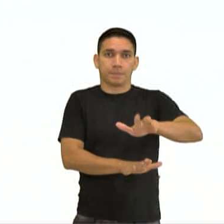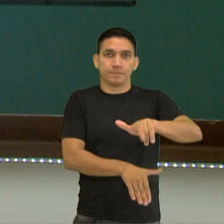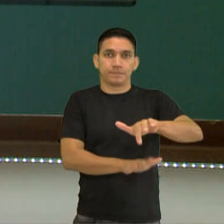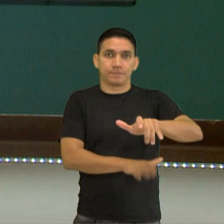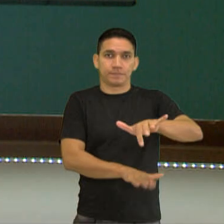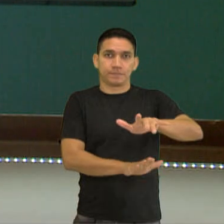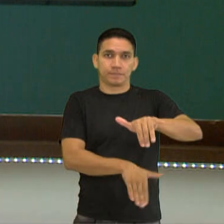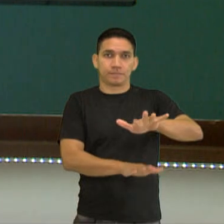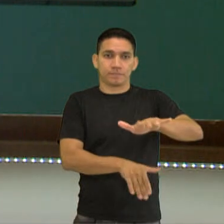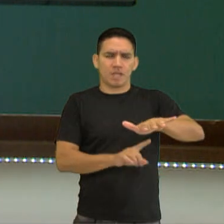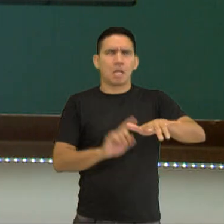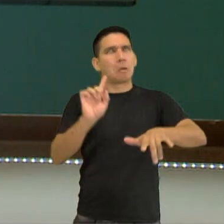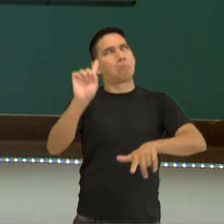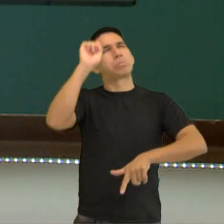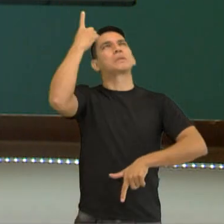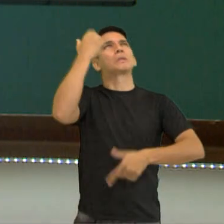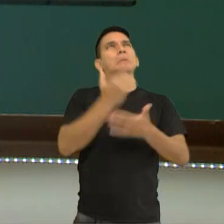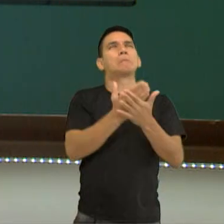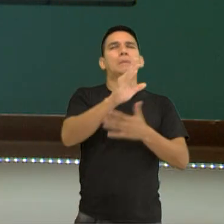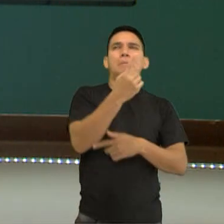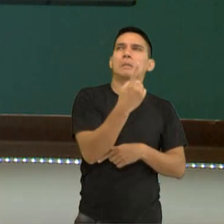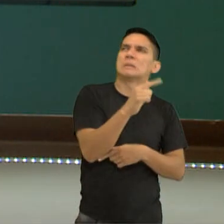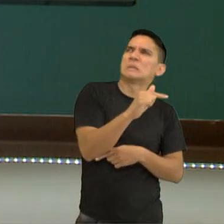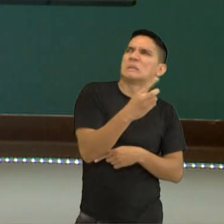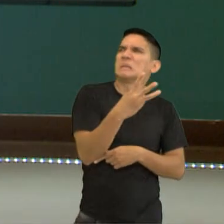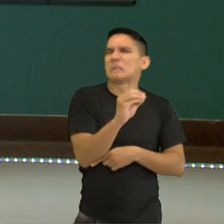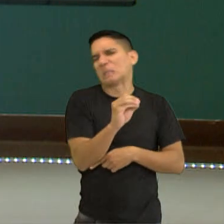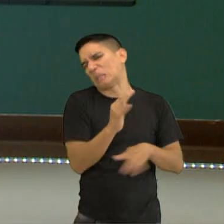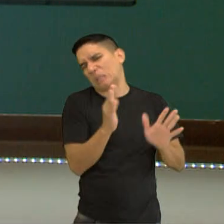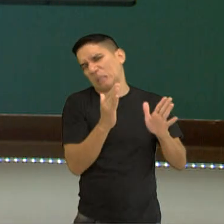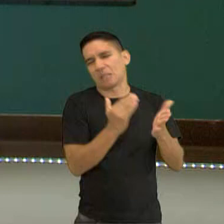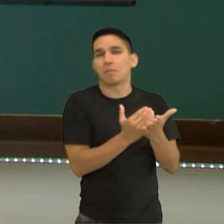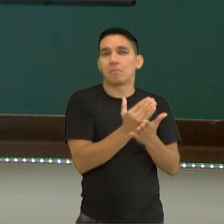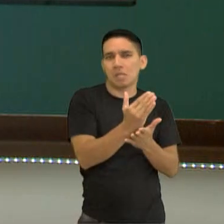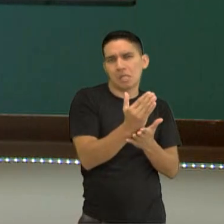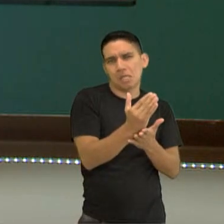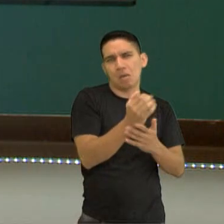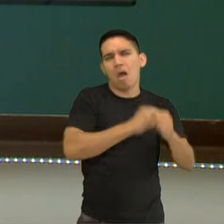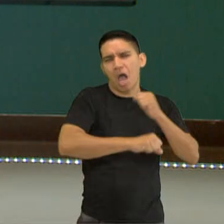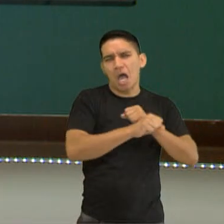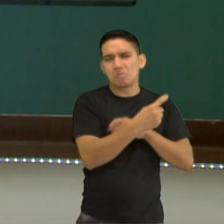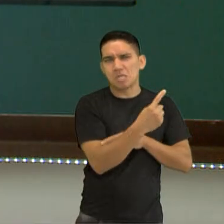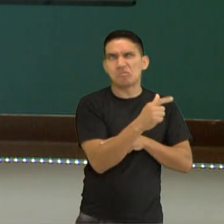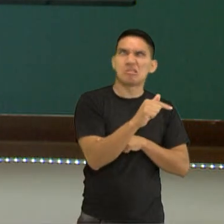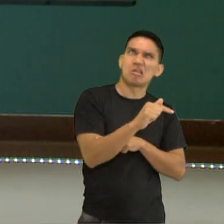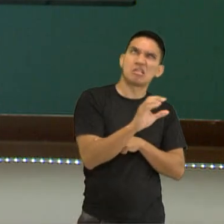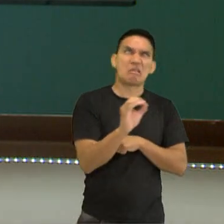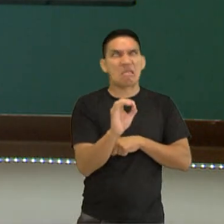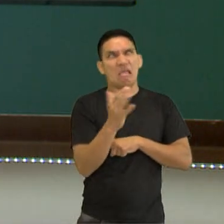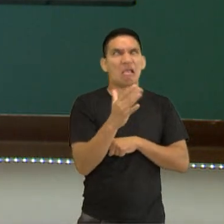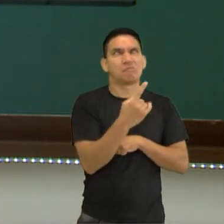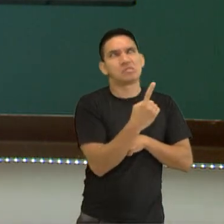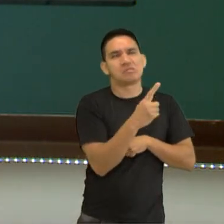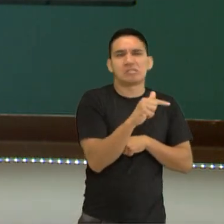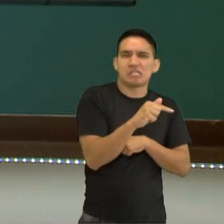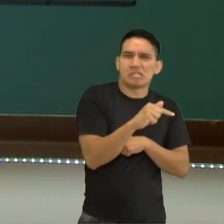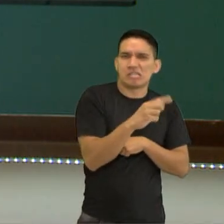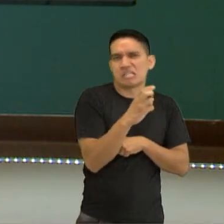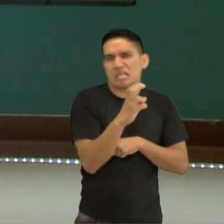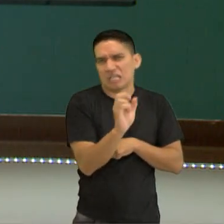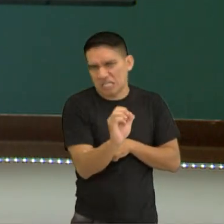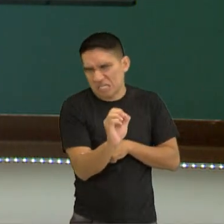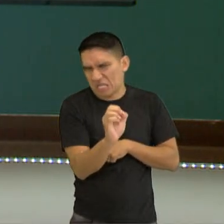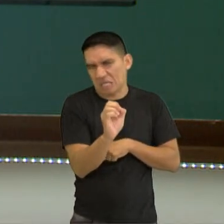eu acho que ele surgiu lá para 1730, no início dos anos 1700 ali, 1715, eu não sei